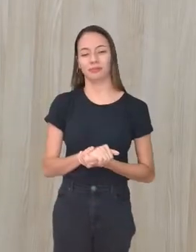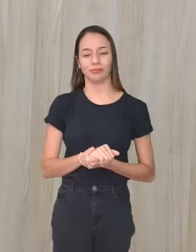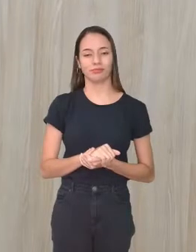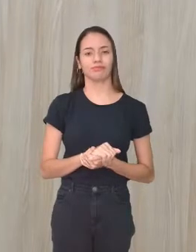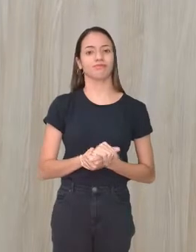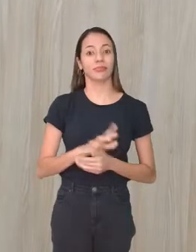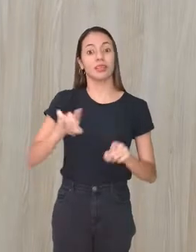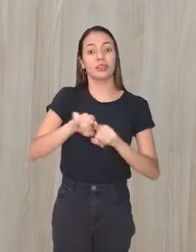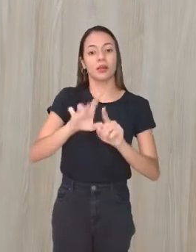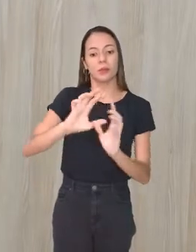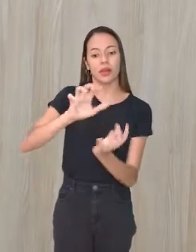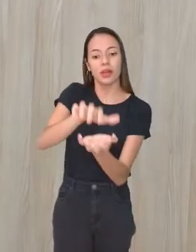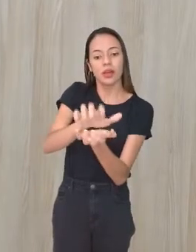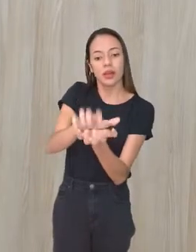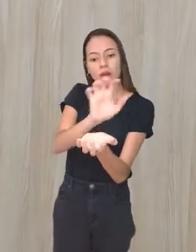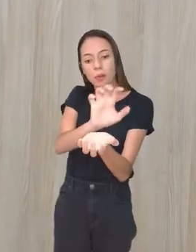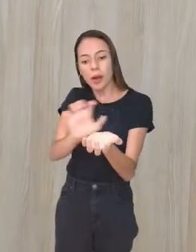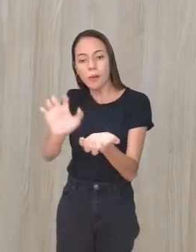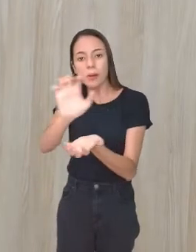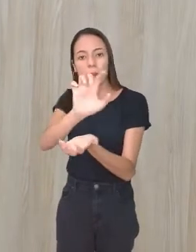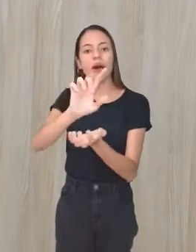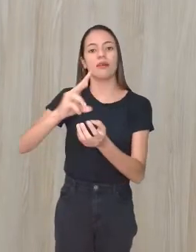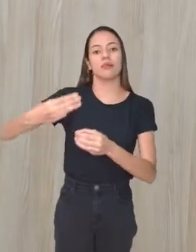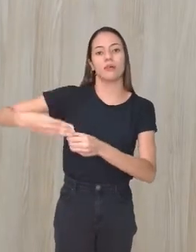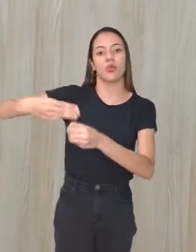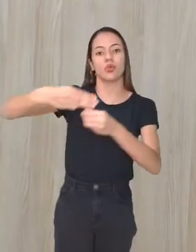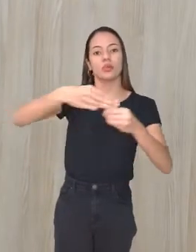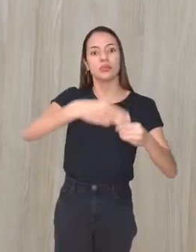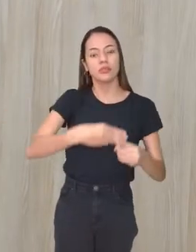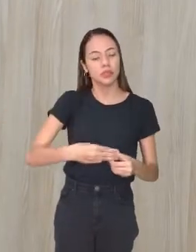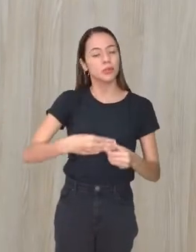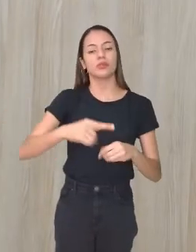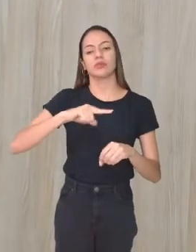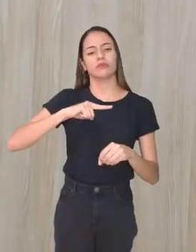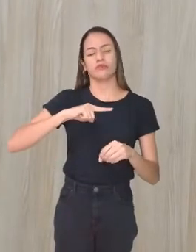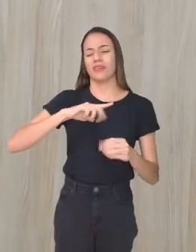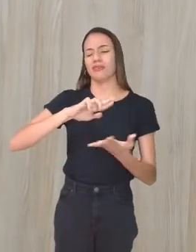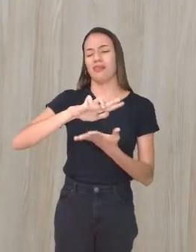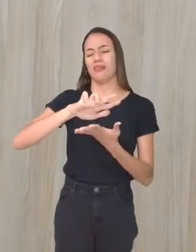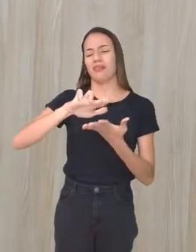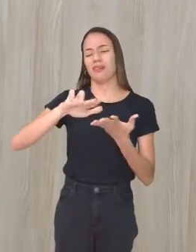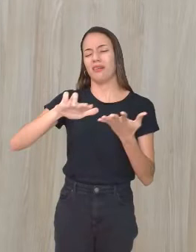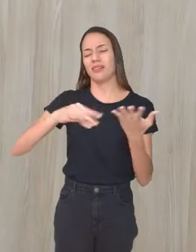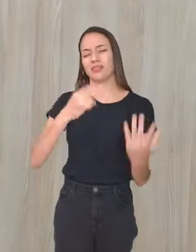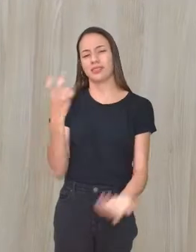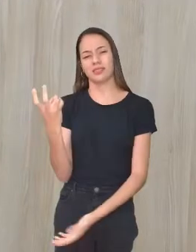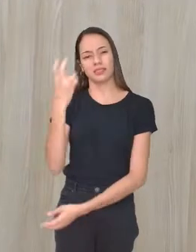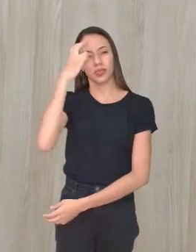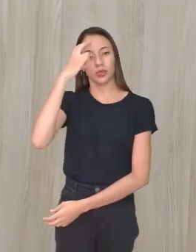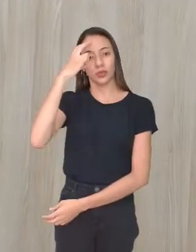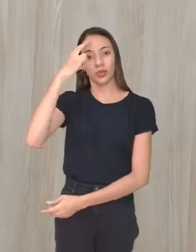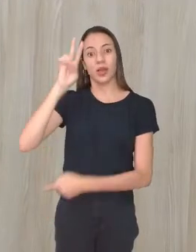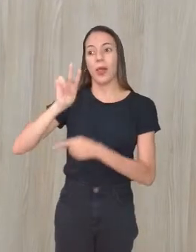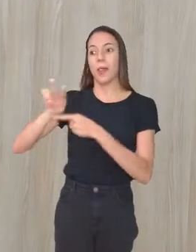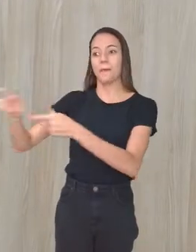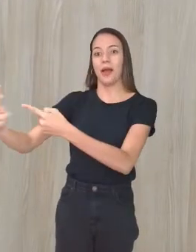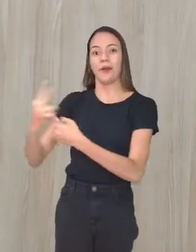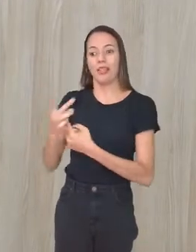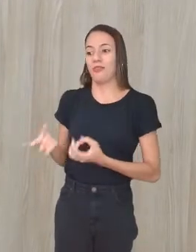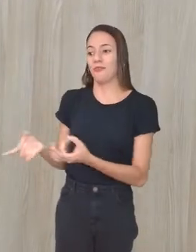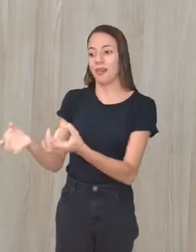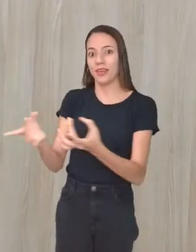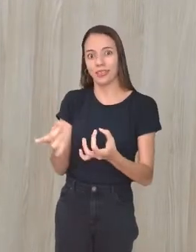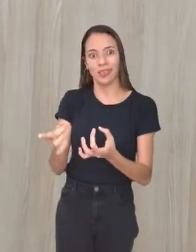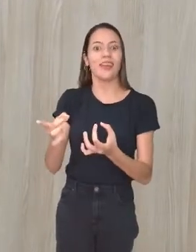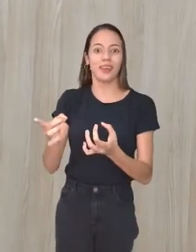diferentes regiões, nos diferentes municípios, a gente tem cultura para dar, para emprestar, para vender, ainda sobra